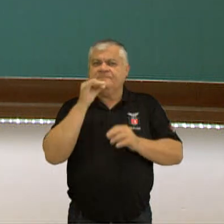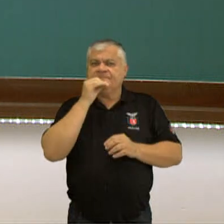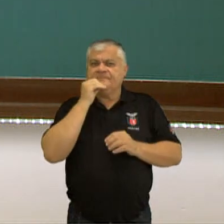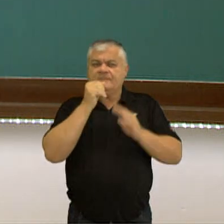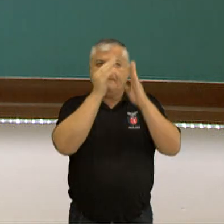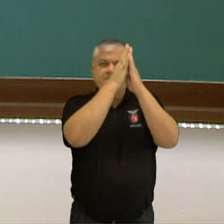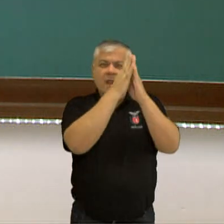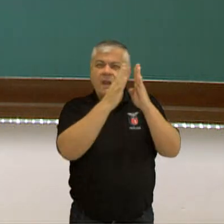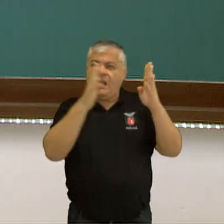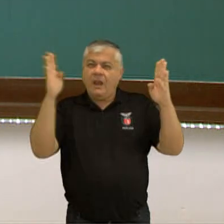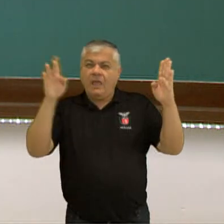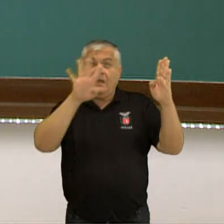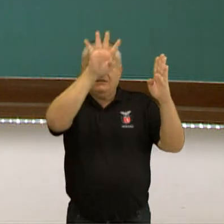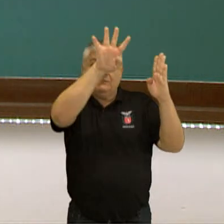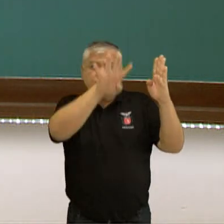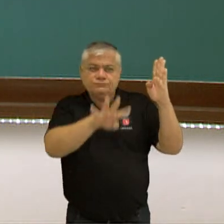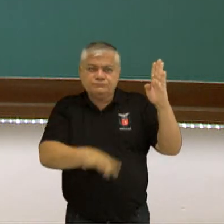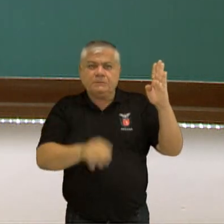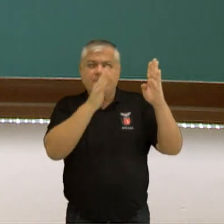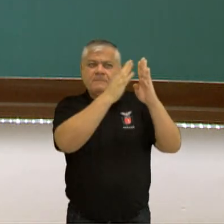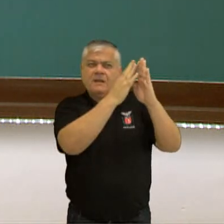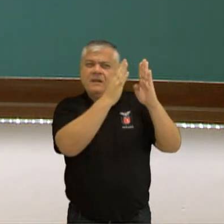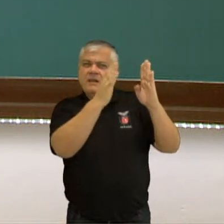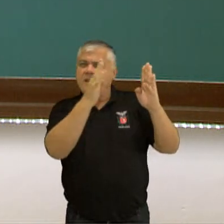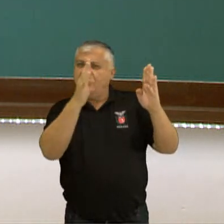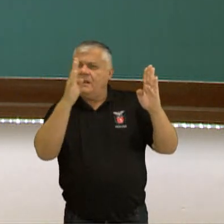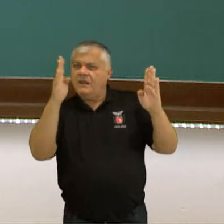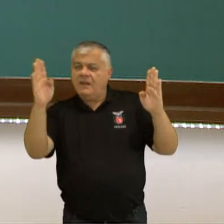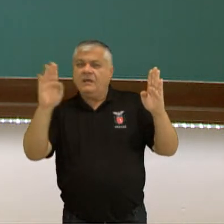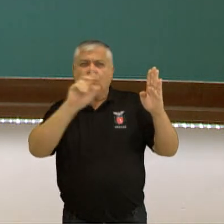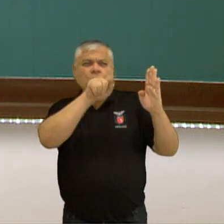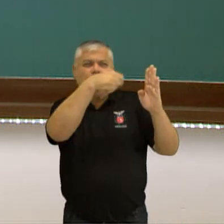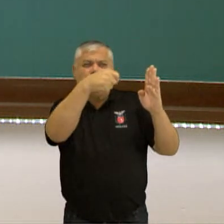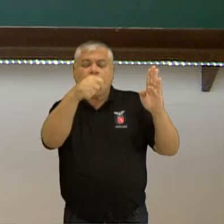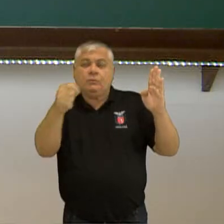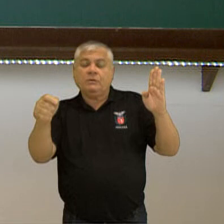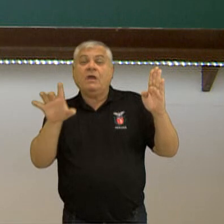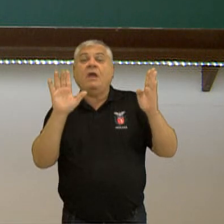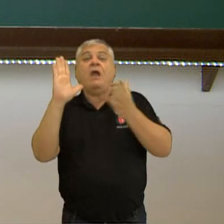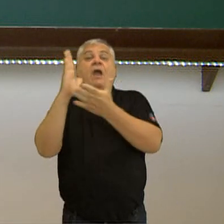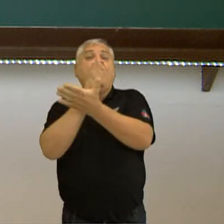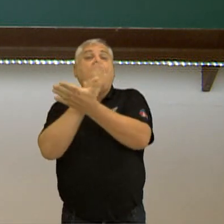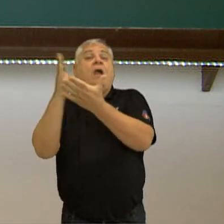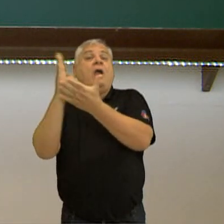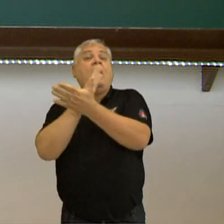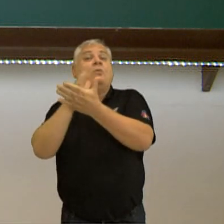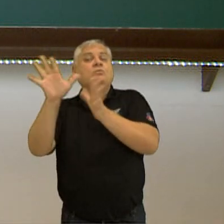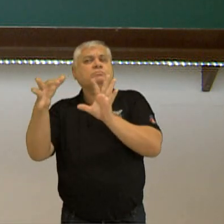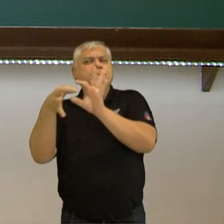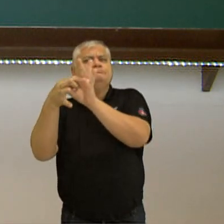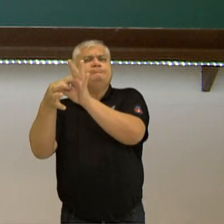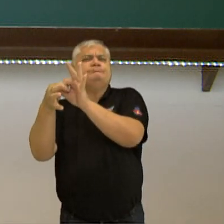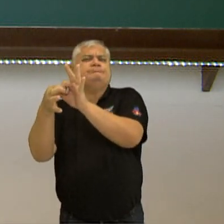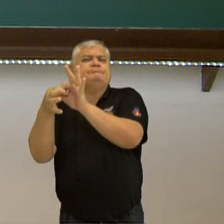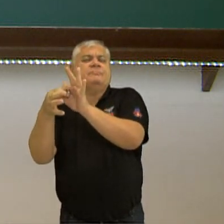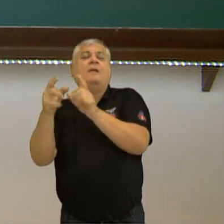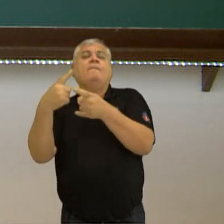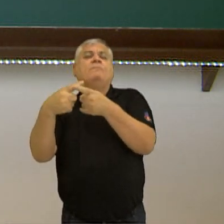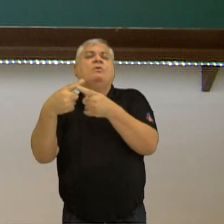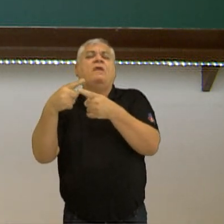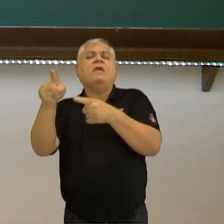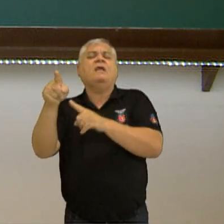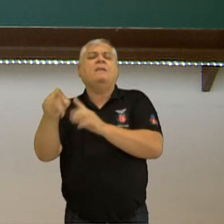elementos que existem na tabela periódica, apenas alguns deles são estáveis. Um elemento é considerado estável quando ele tem